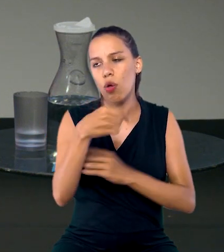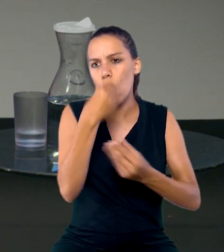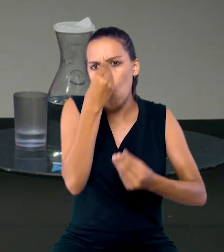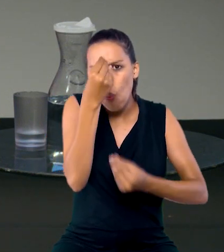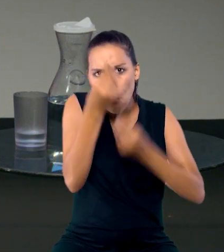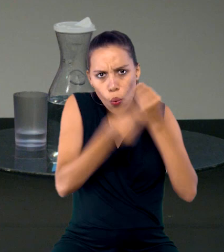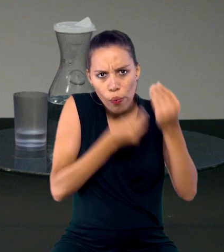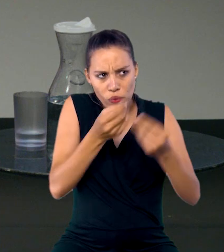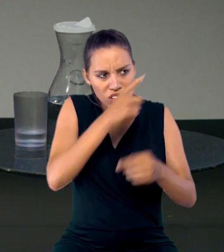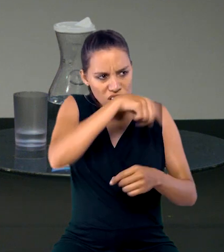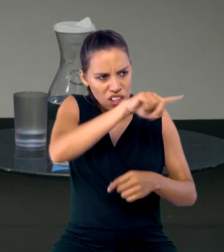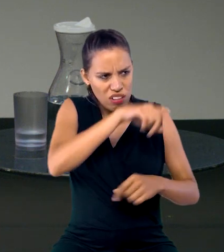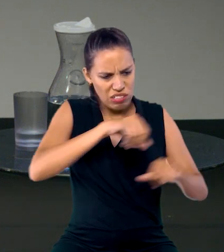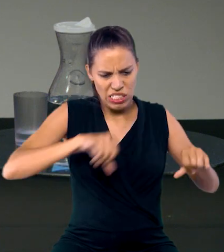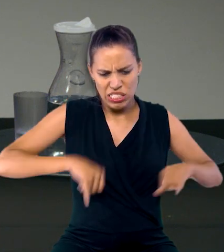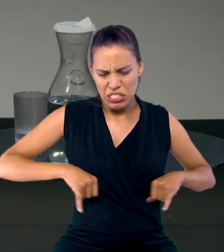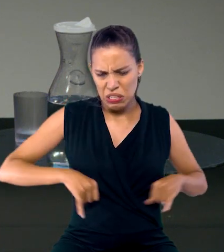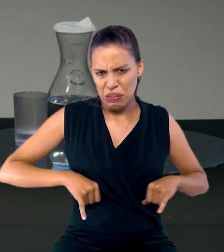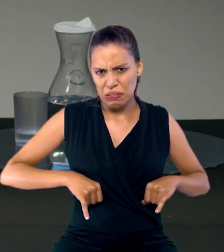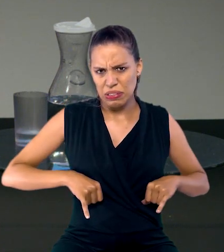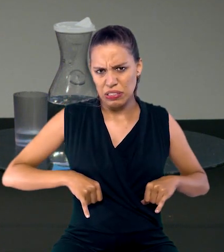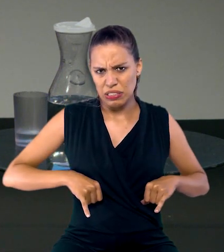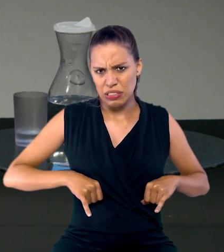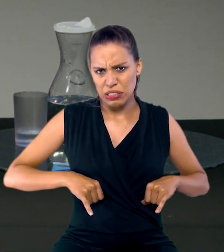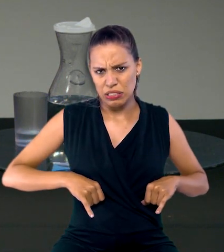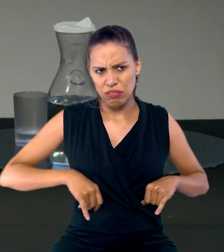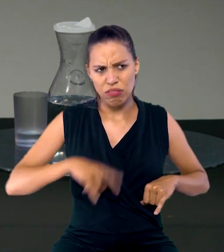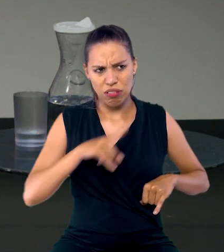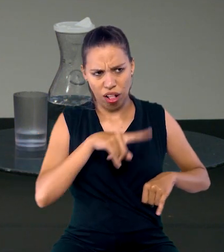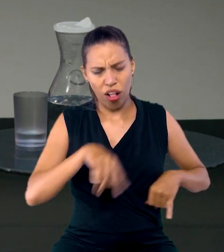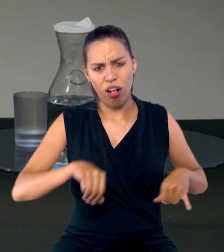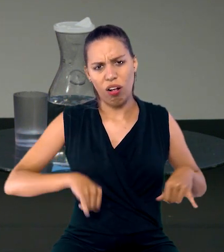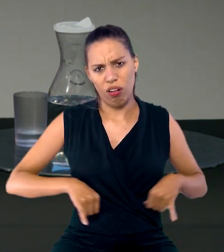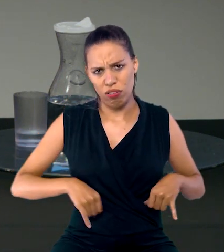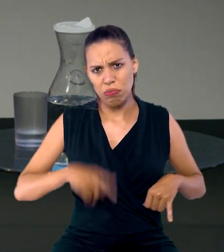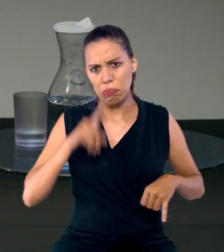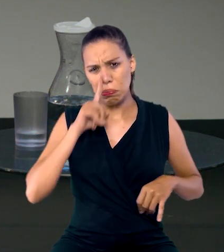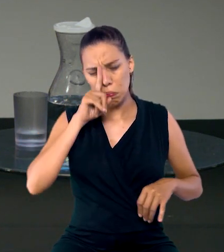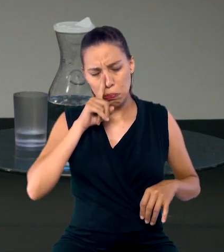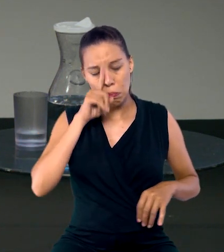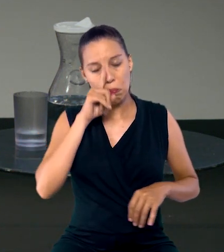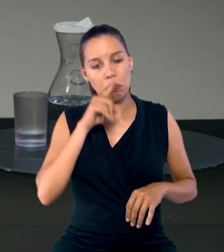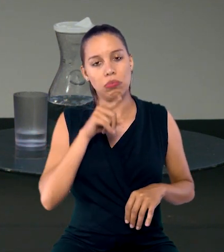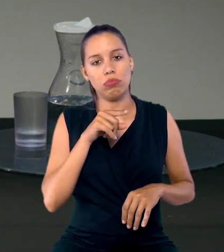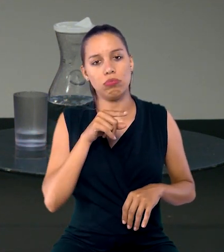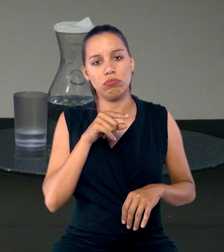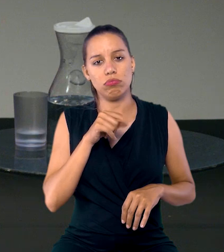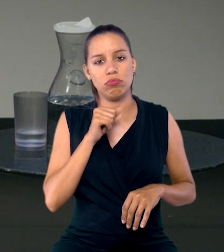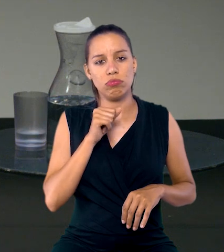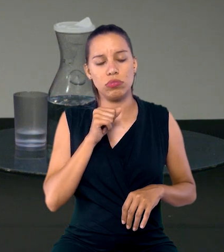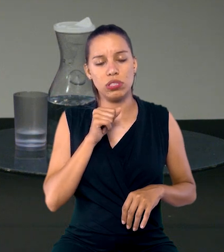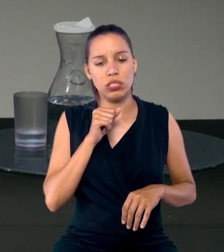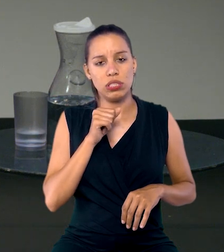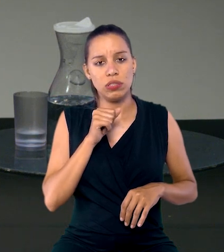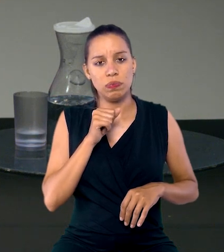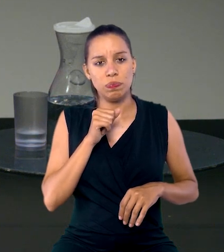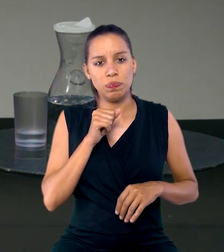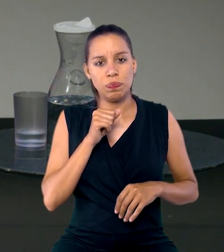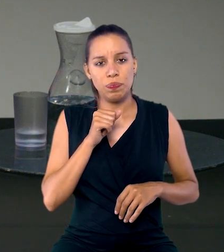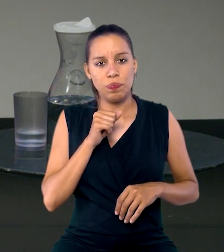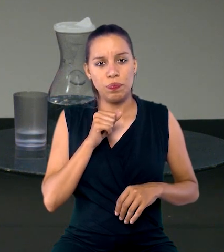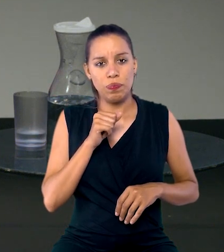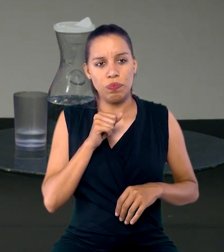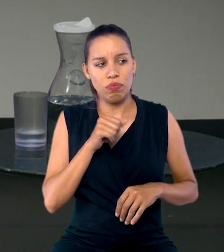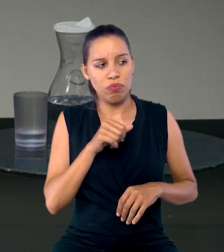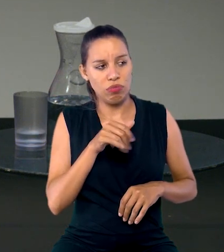como, apesar de tanta brutalidade, de tanta violência, que é o que, né, toda a relação que se